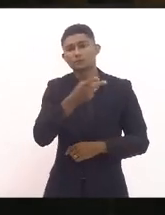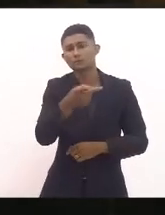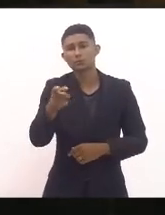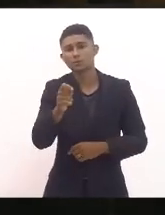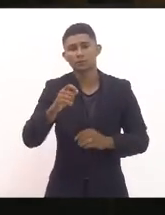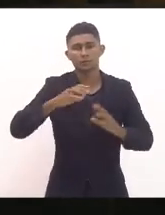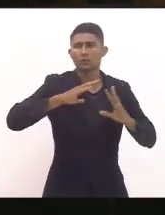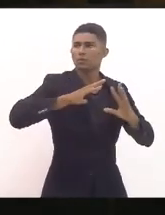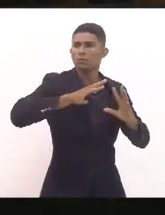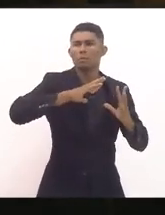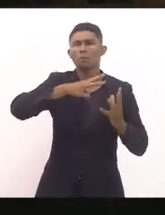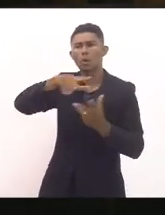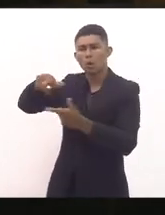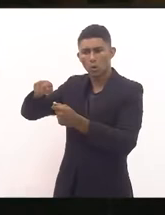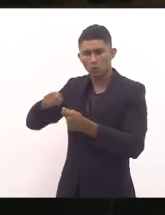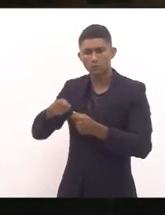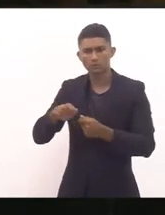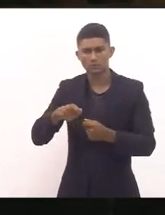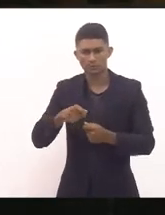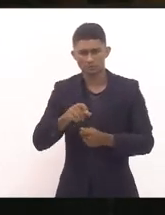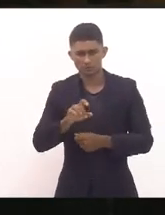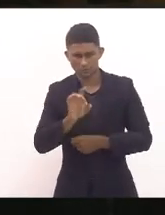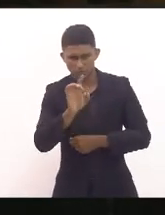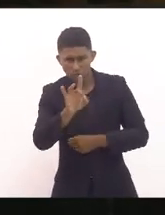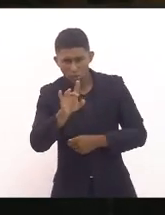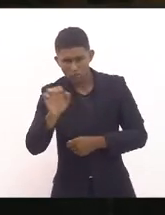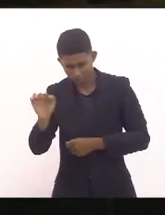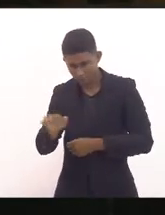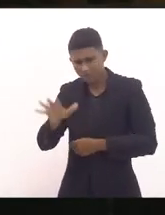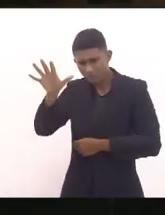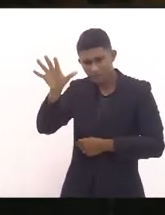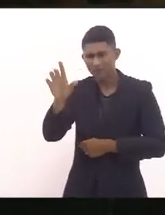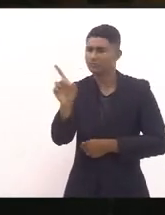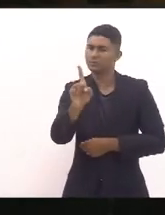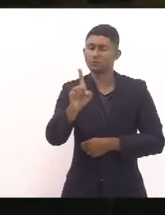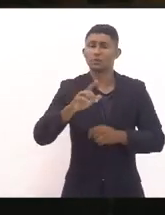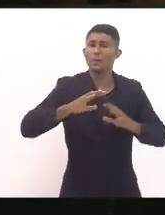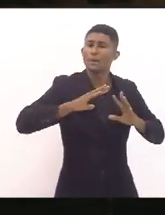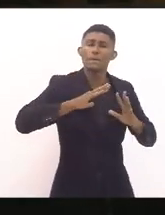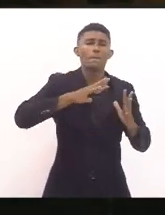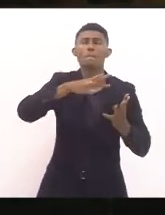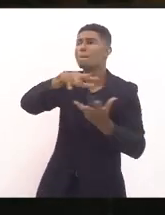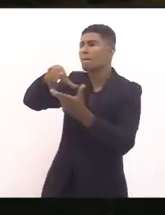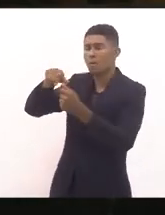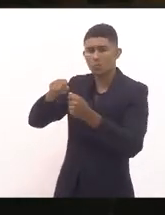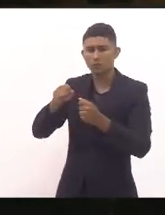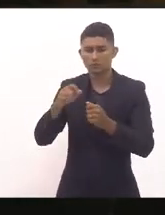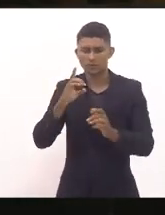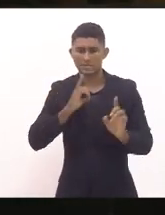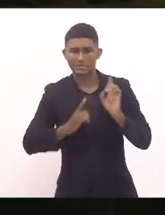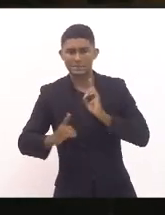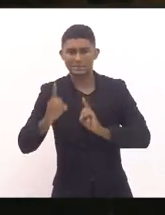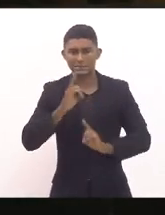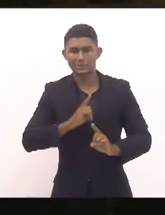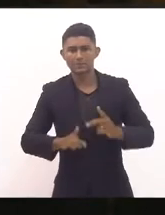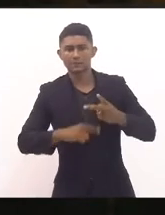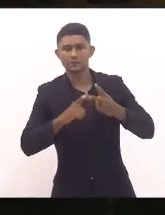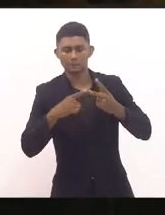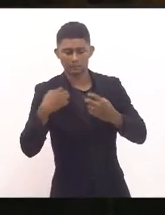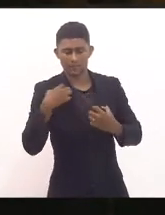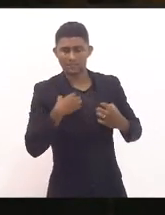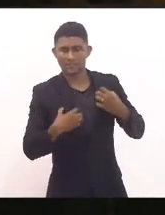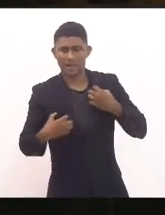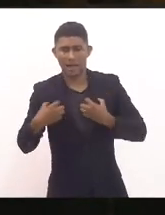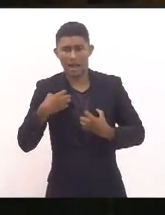inteiro isso não é um fenômeno só dentro das favelas, mas no mundo inteiro a depressão e a ansiedade entre